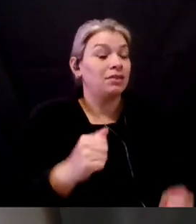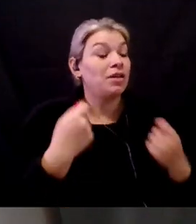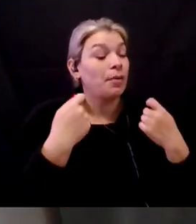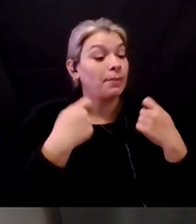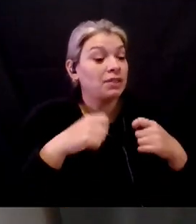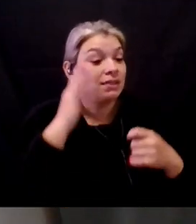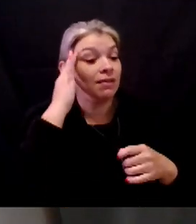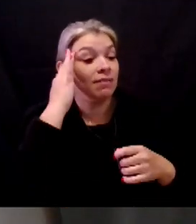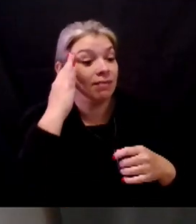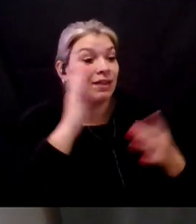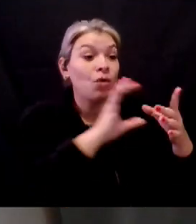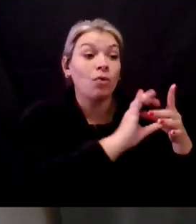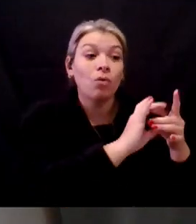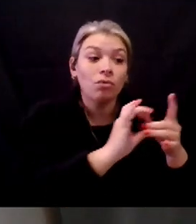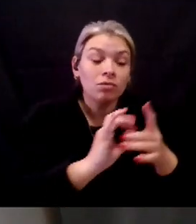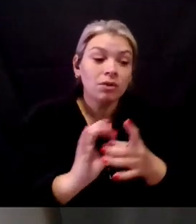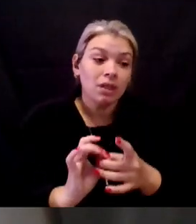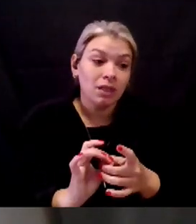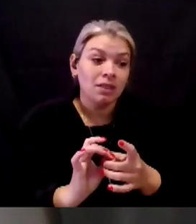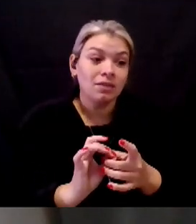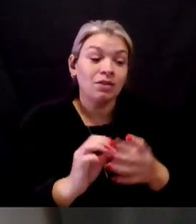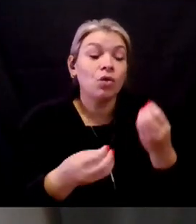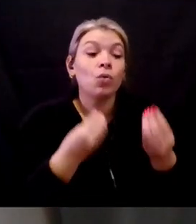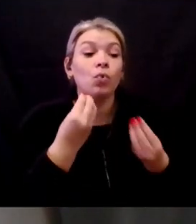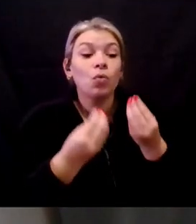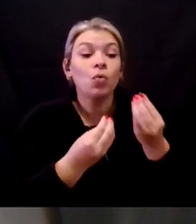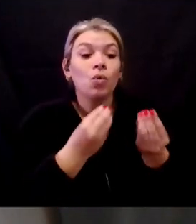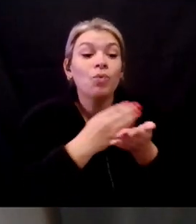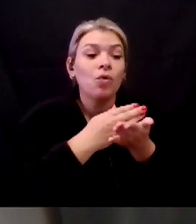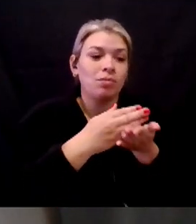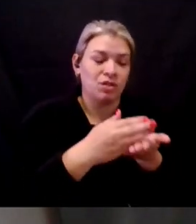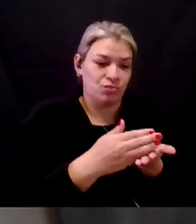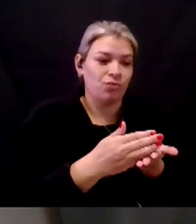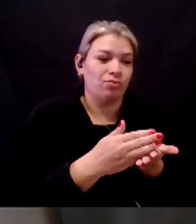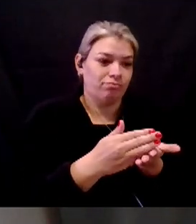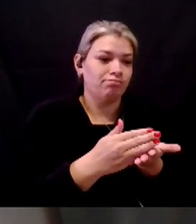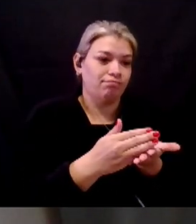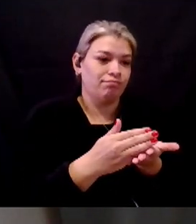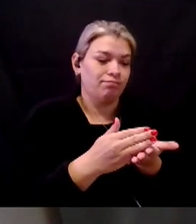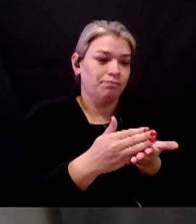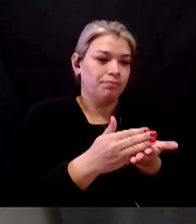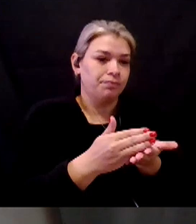contexto em que apareceu esses interesses, né? Então, assim,